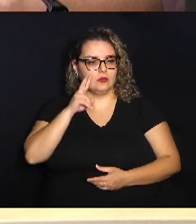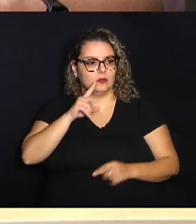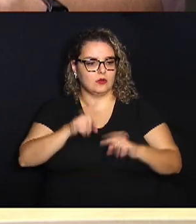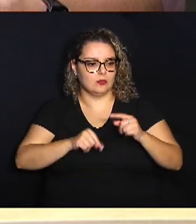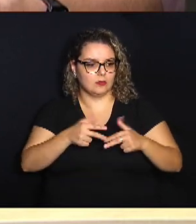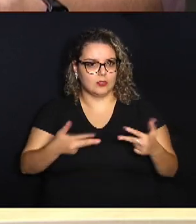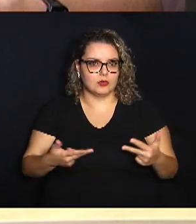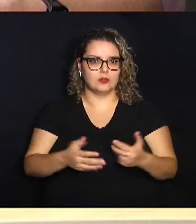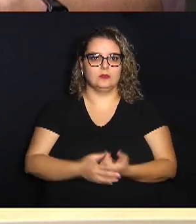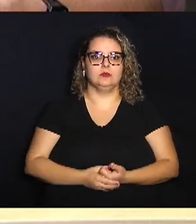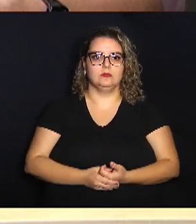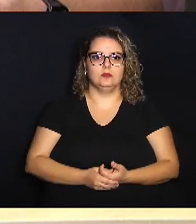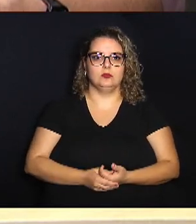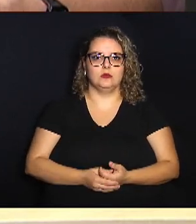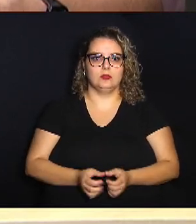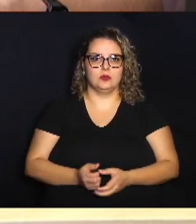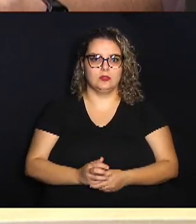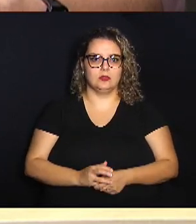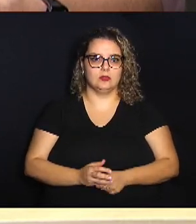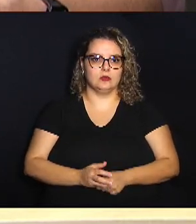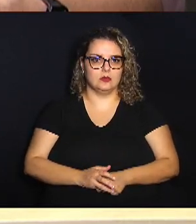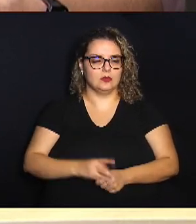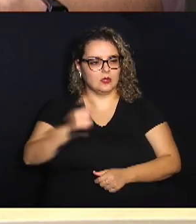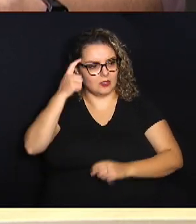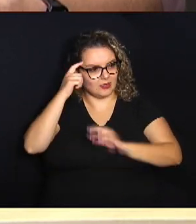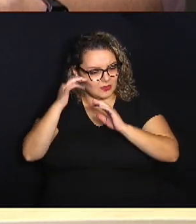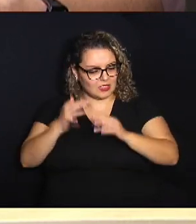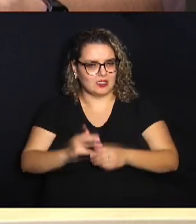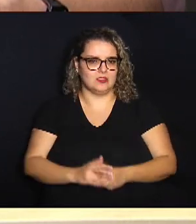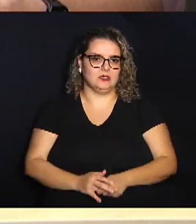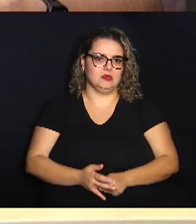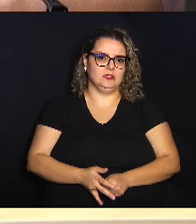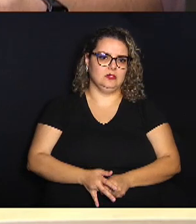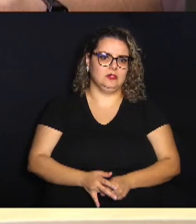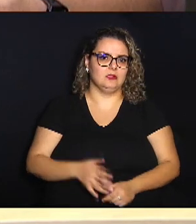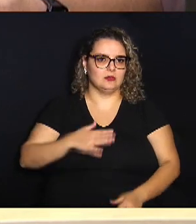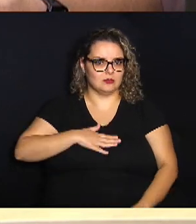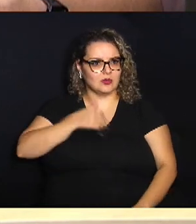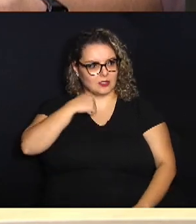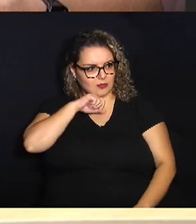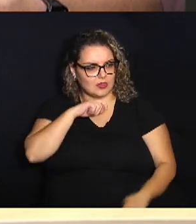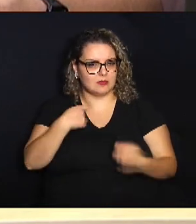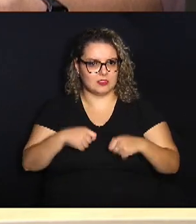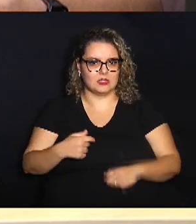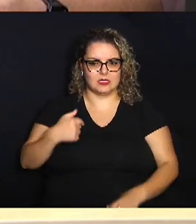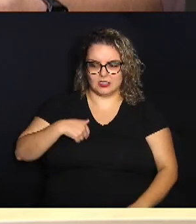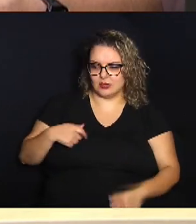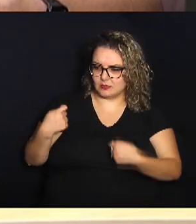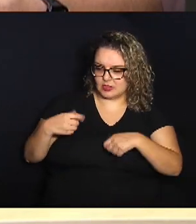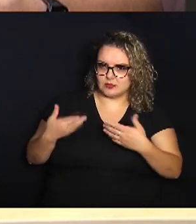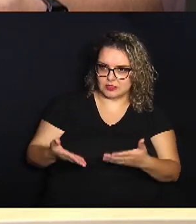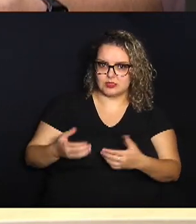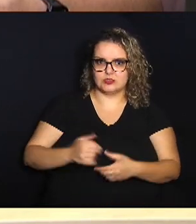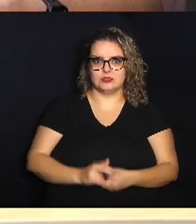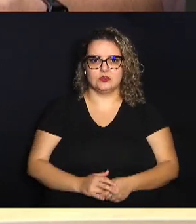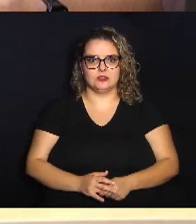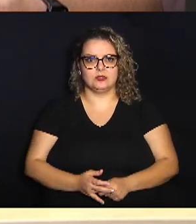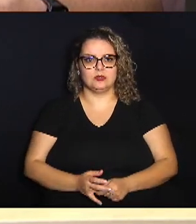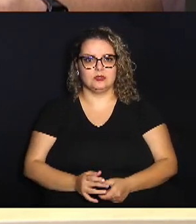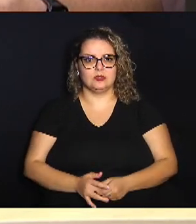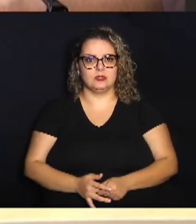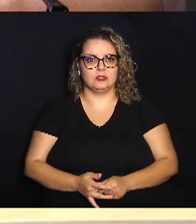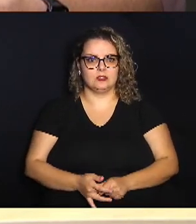comprar. Pensar essencialmente, a minha mãe precisa disso, eu preciso disso, se for no